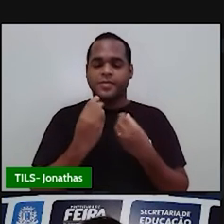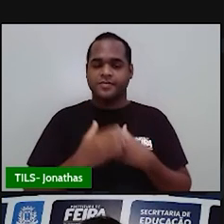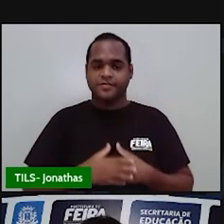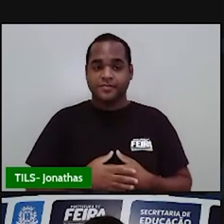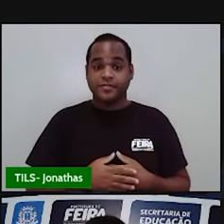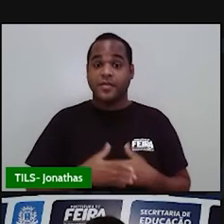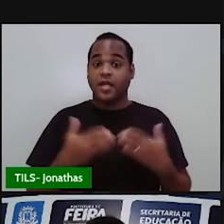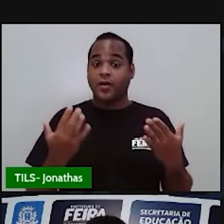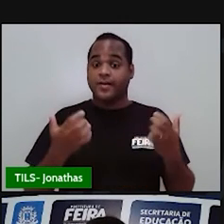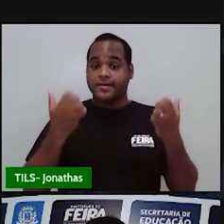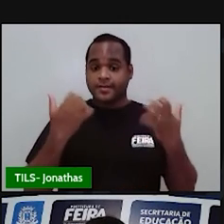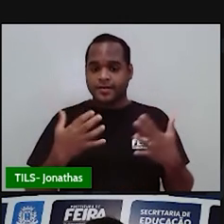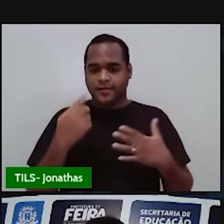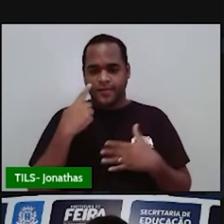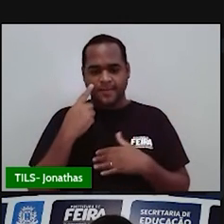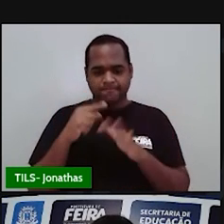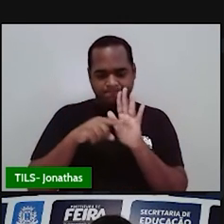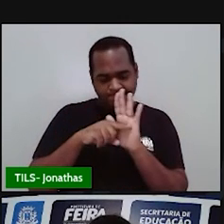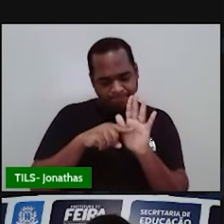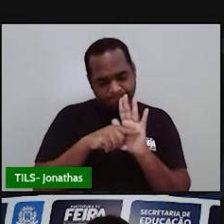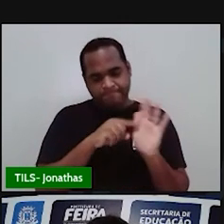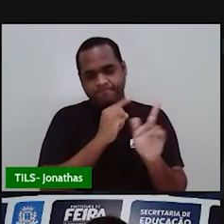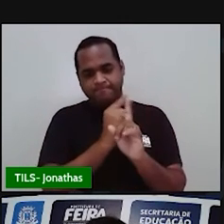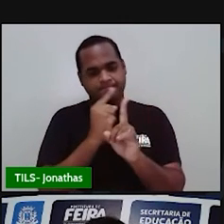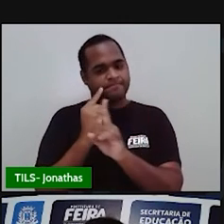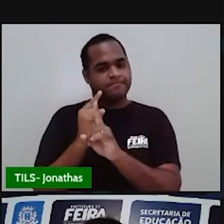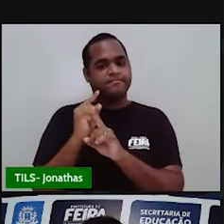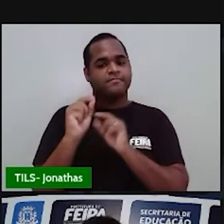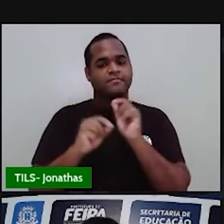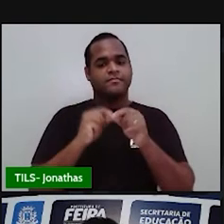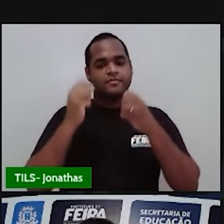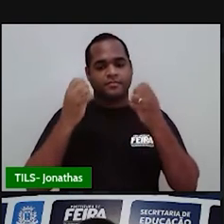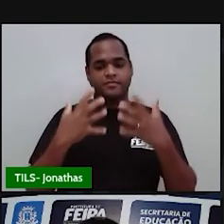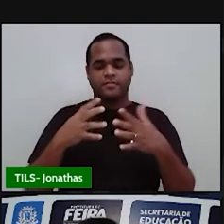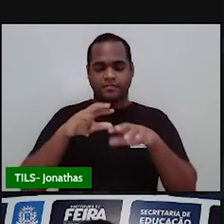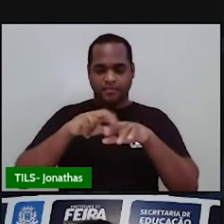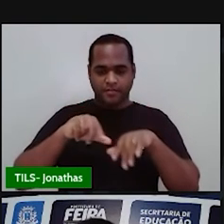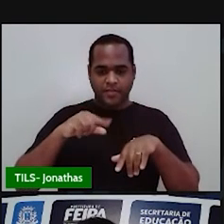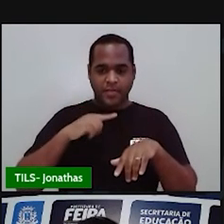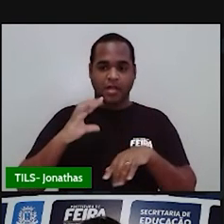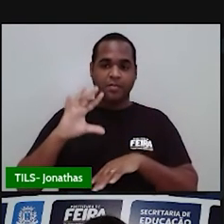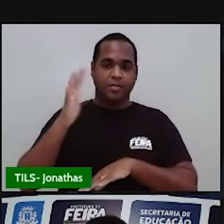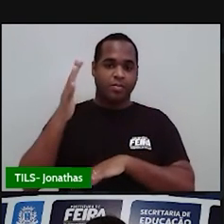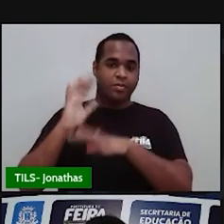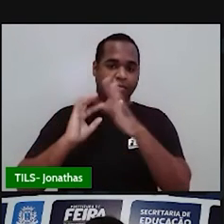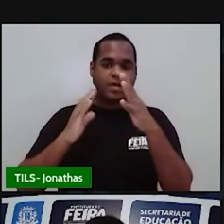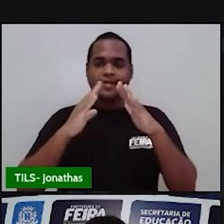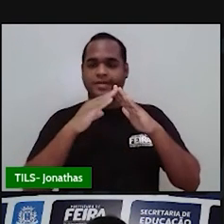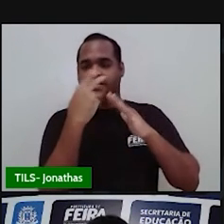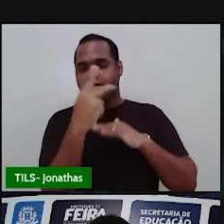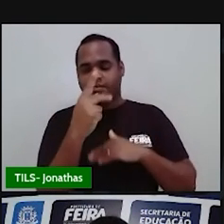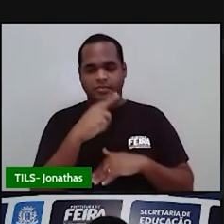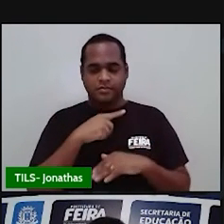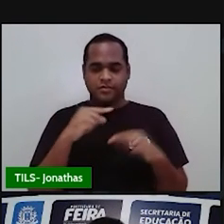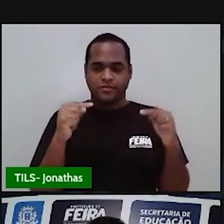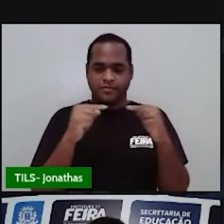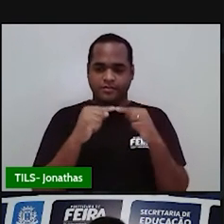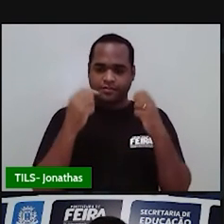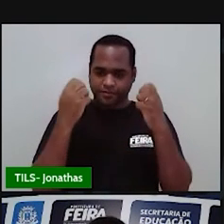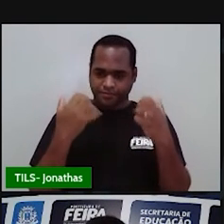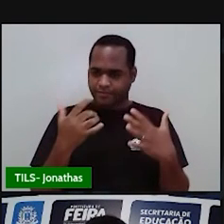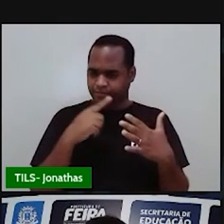agora chegou a hora de você investigar isso com o que acontece na sua casa, tá? Eu vou trazer